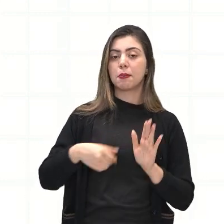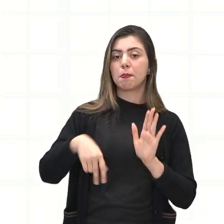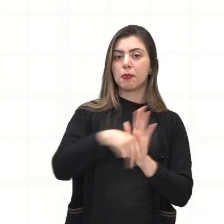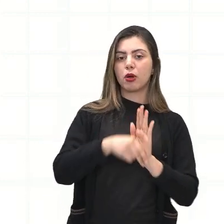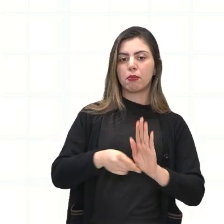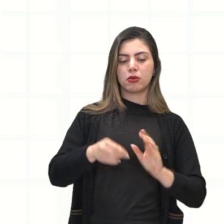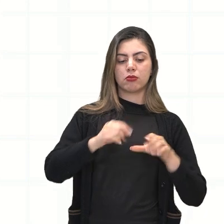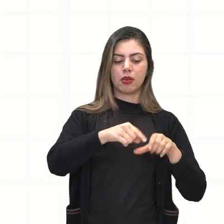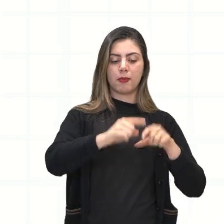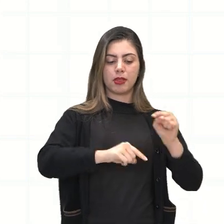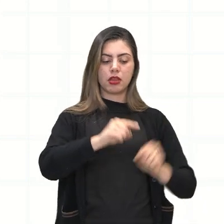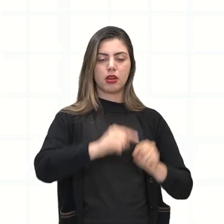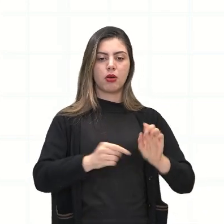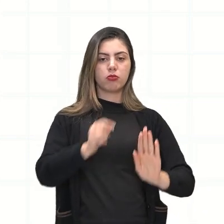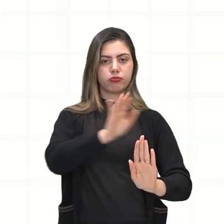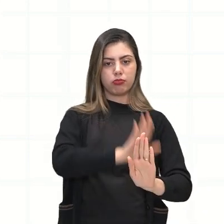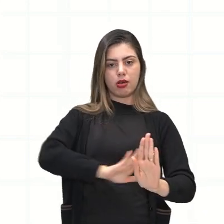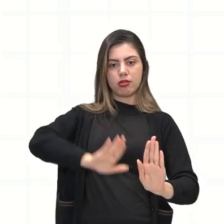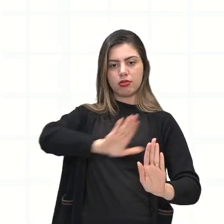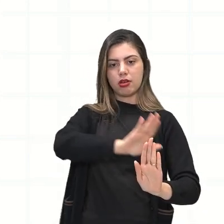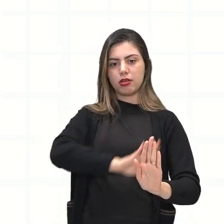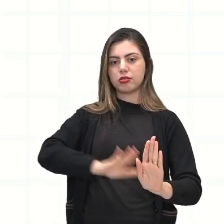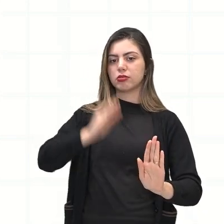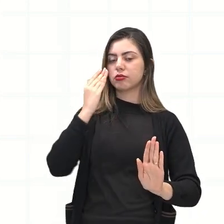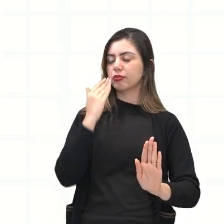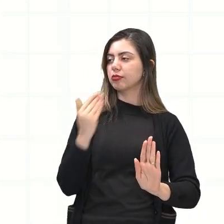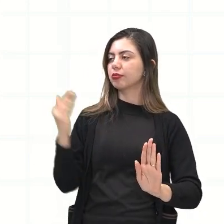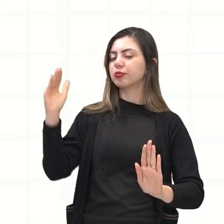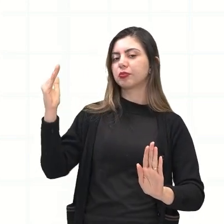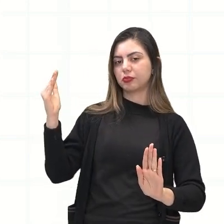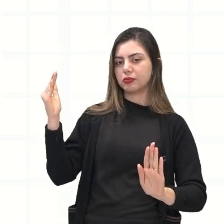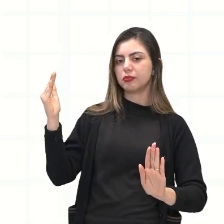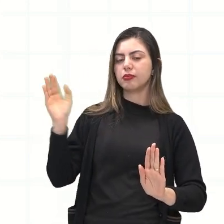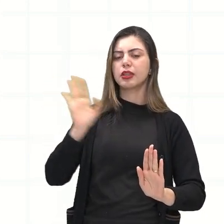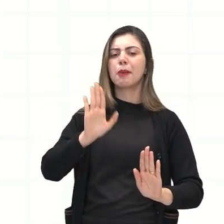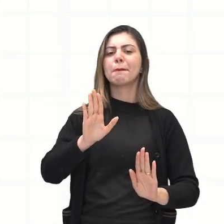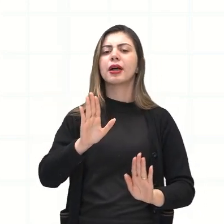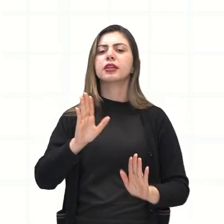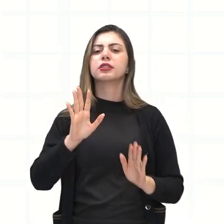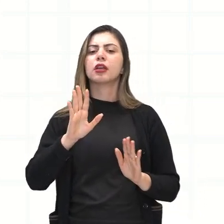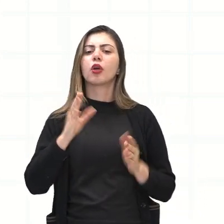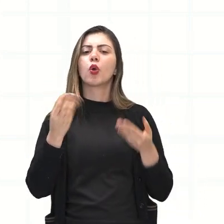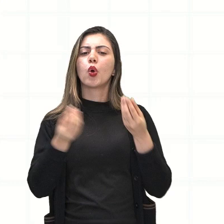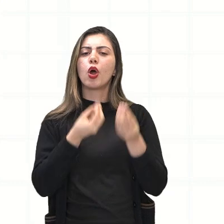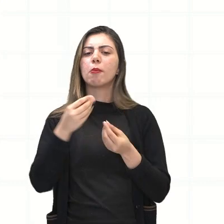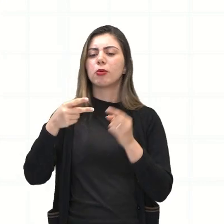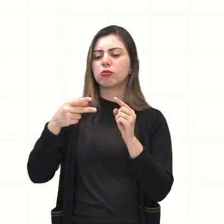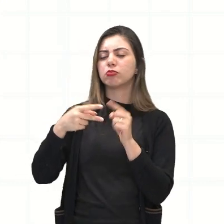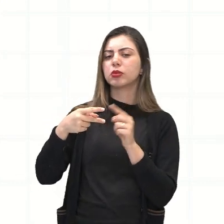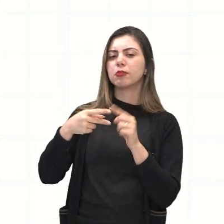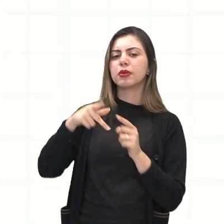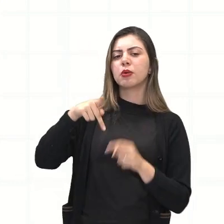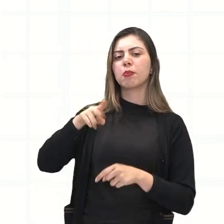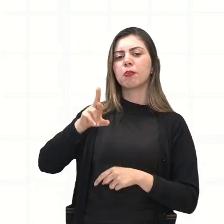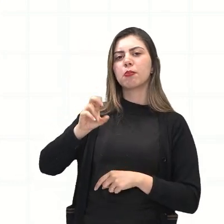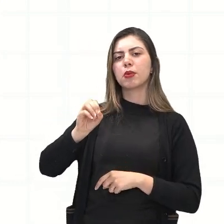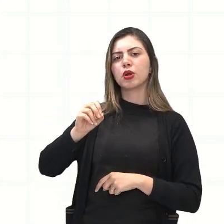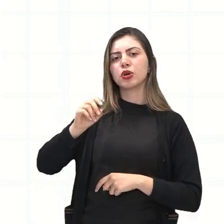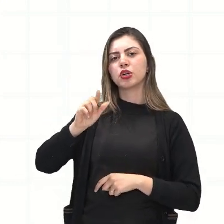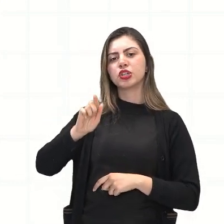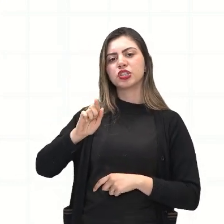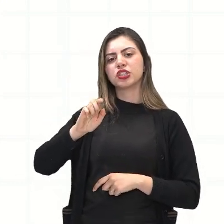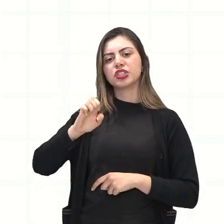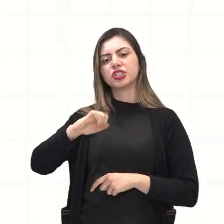percebe? Olha só. E quando falamos dessa sombra projetada, temos o ponto